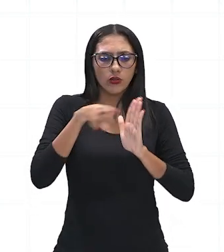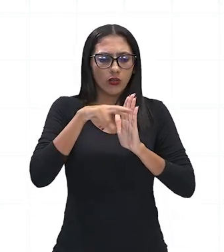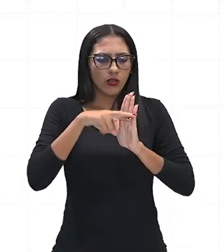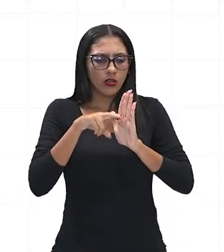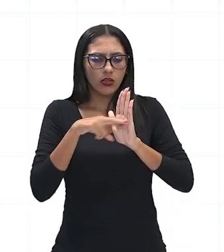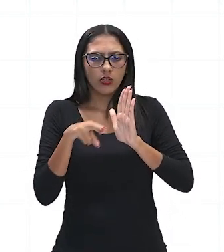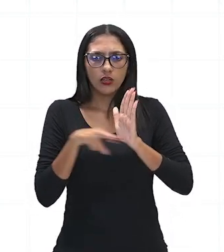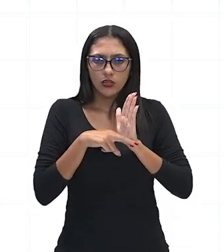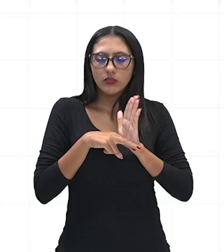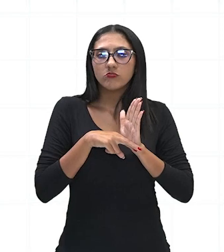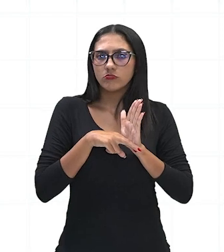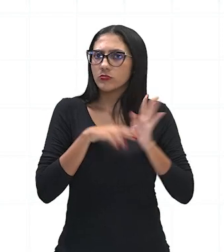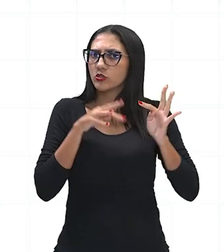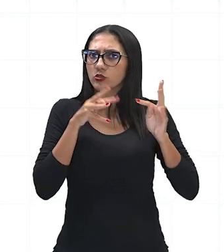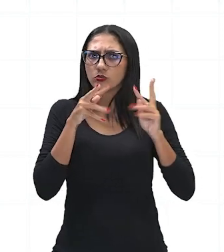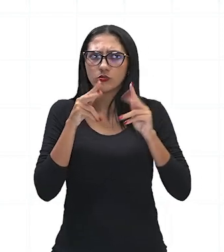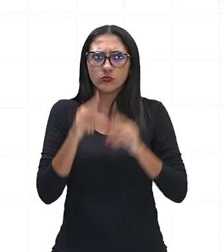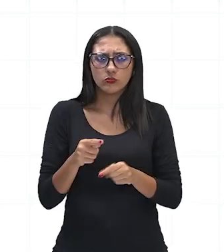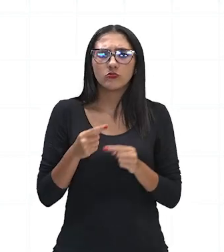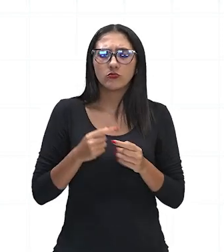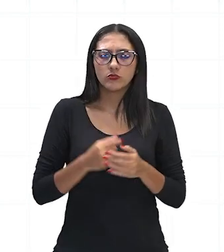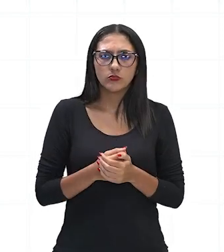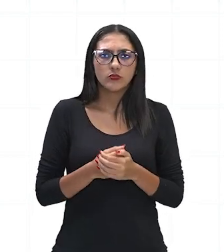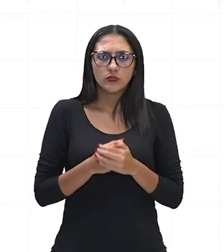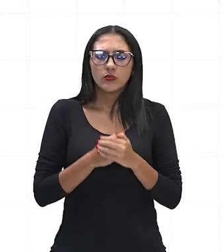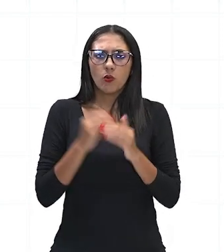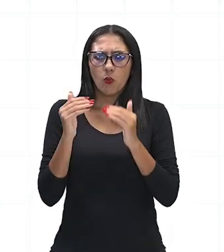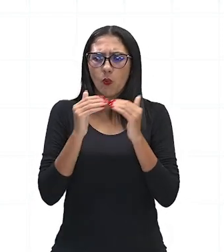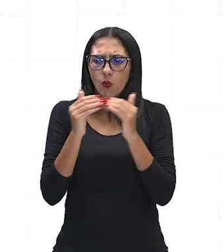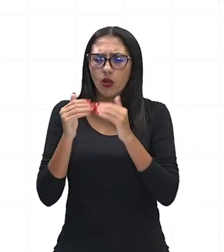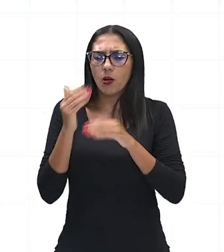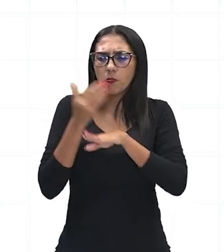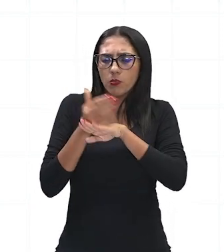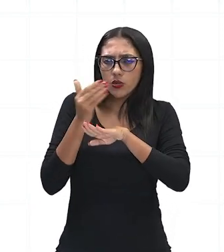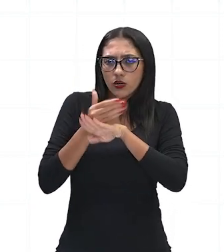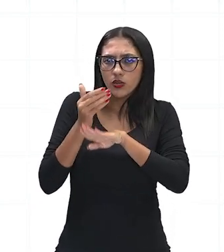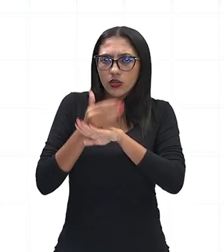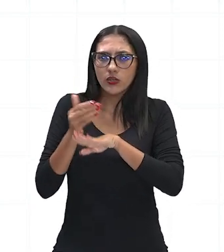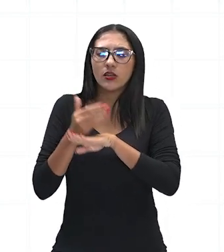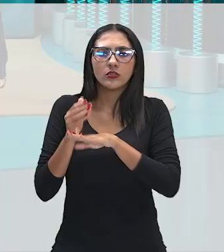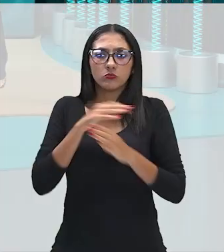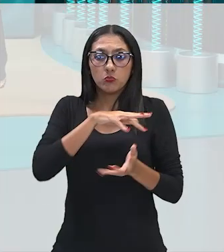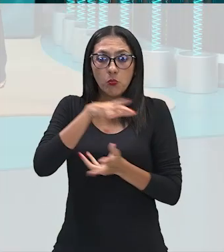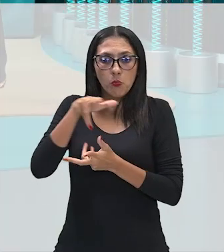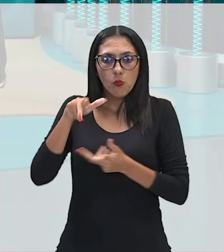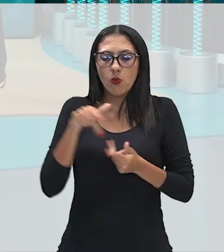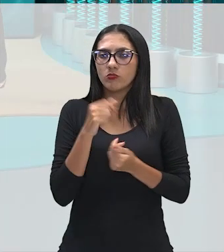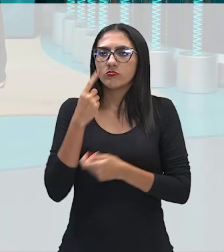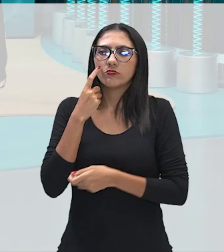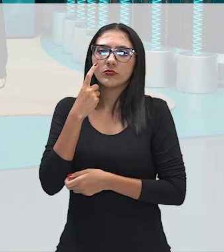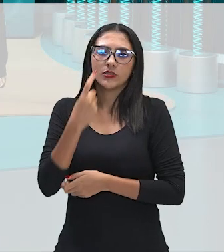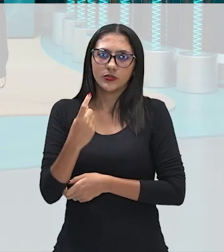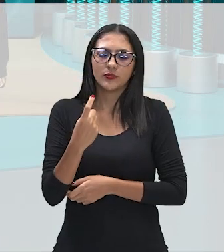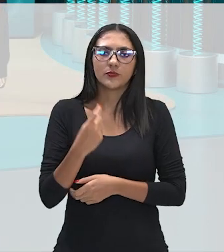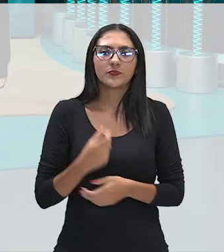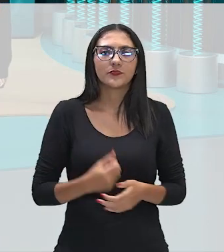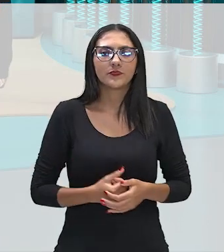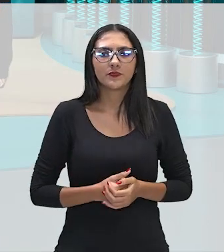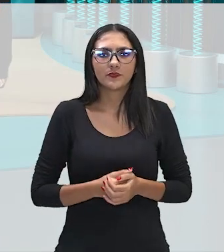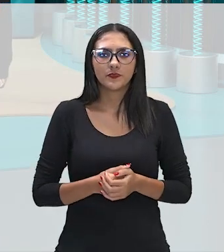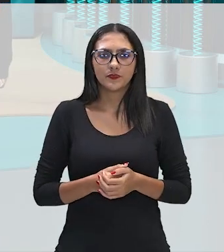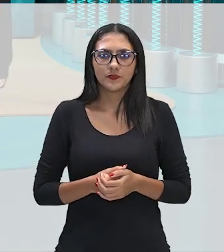a ganhar popularidade, não somente lá na Tailândia, mas também pelo mundo afora. Tá certo? Falando aqui